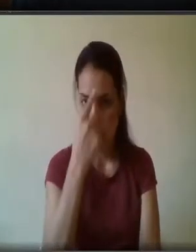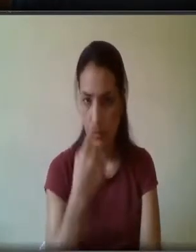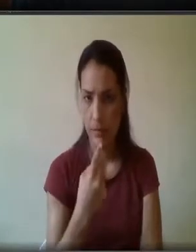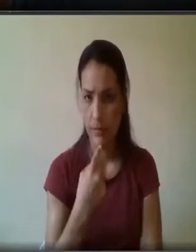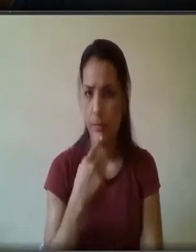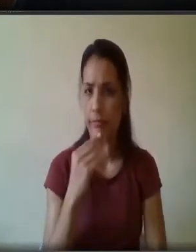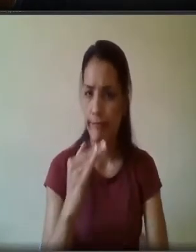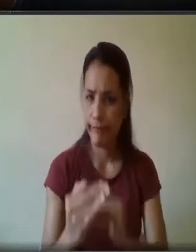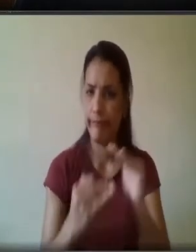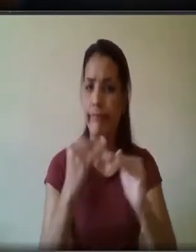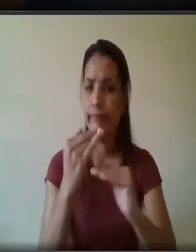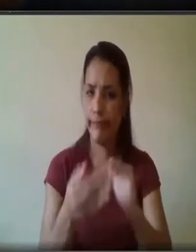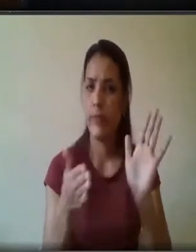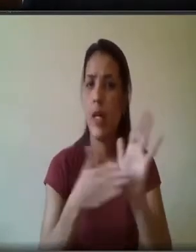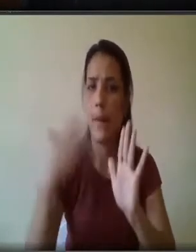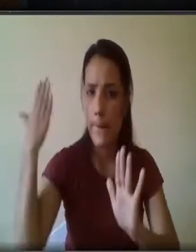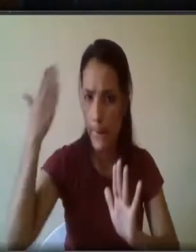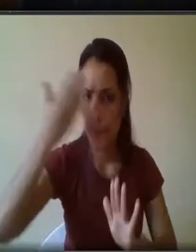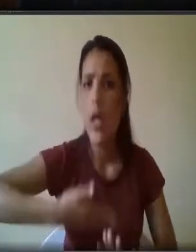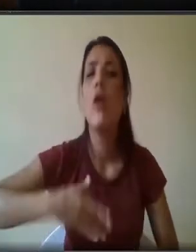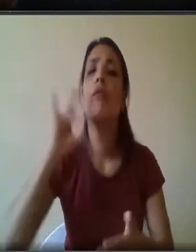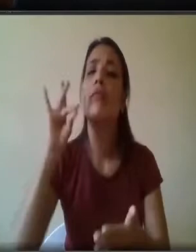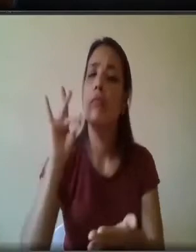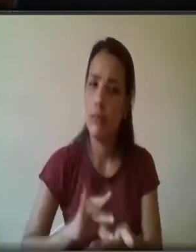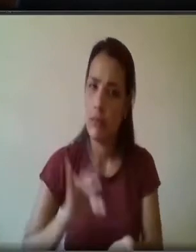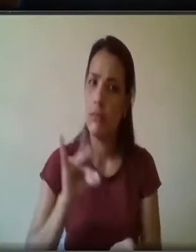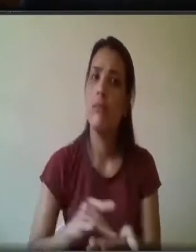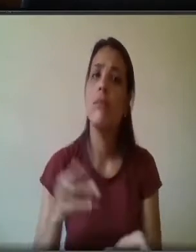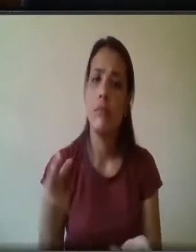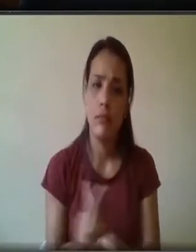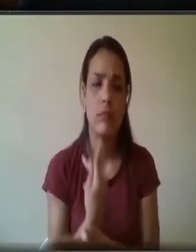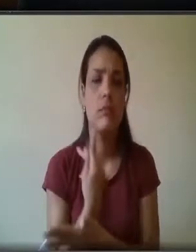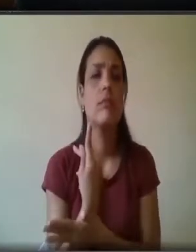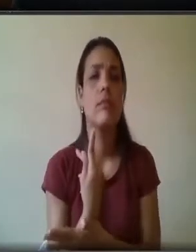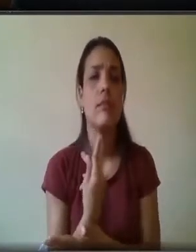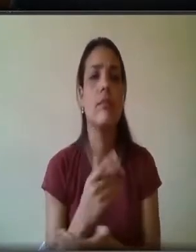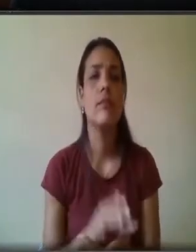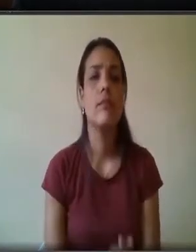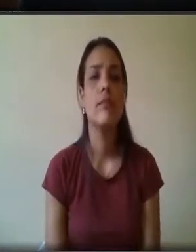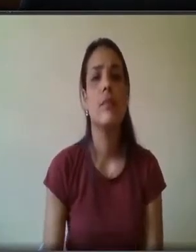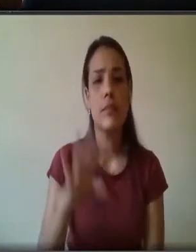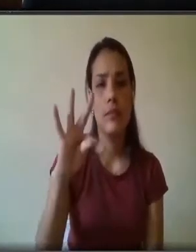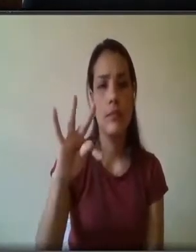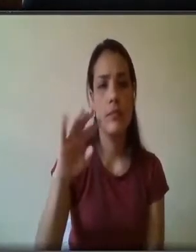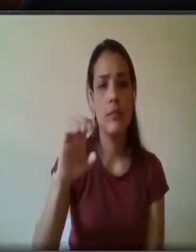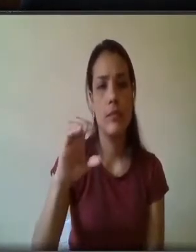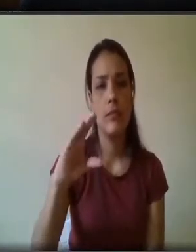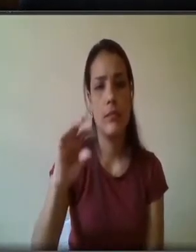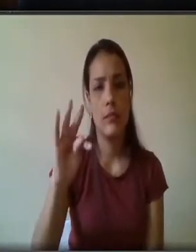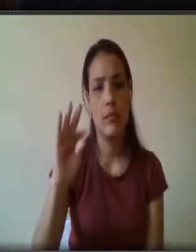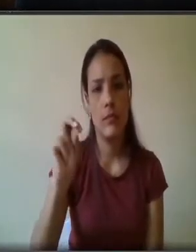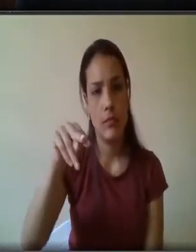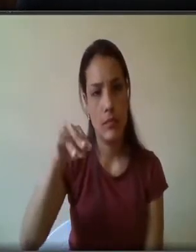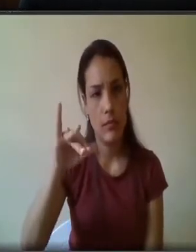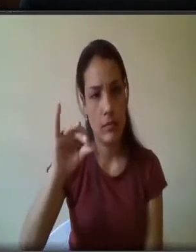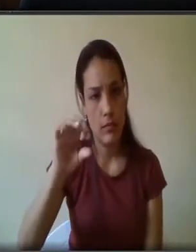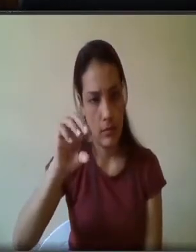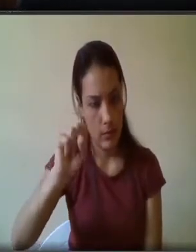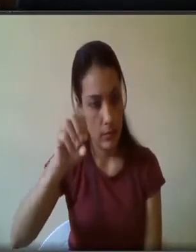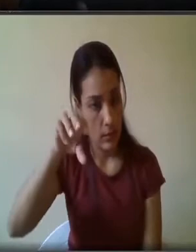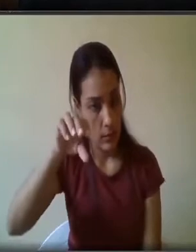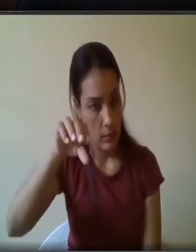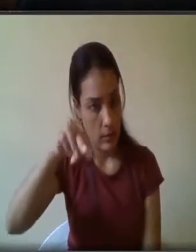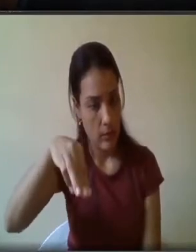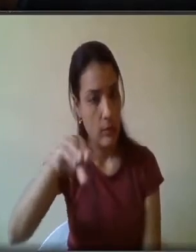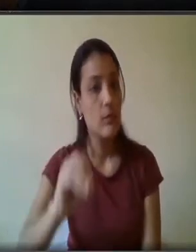a base científica para estudo do tectonismo é a teoria das placas tectônicas.